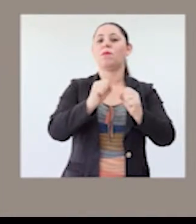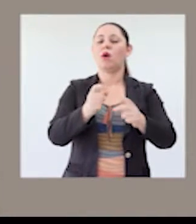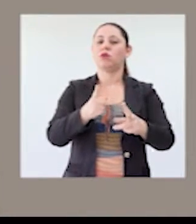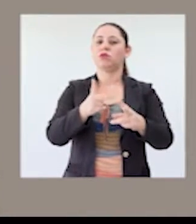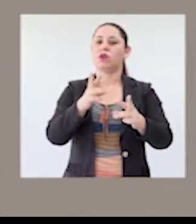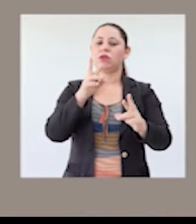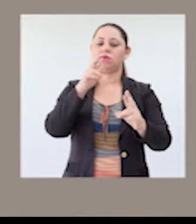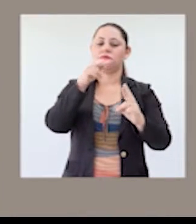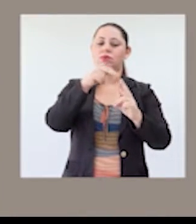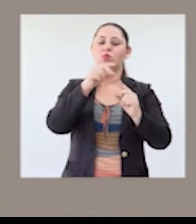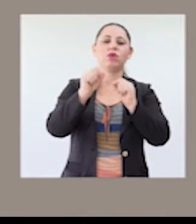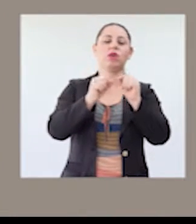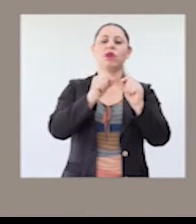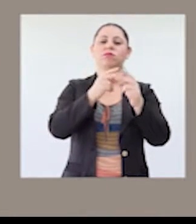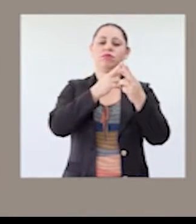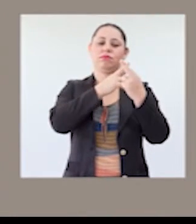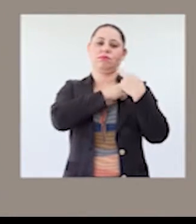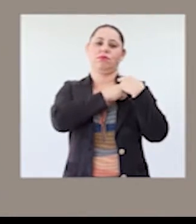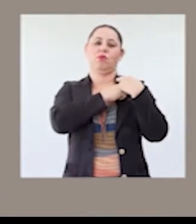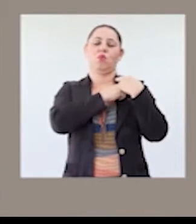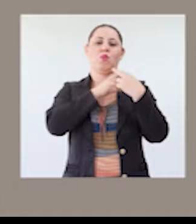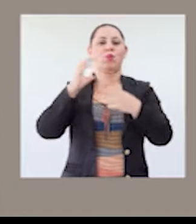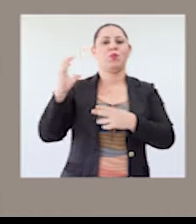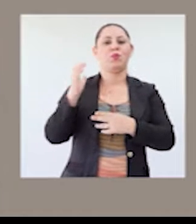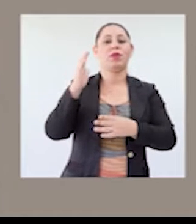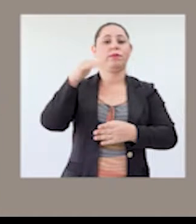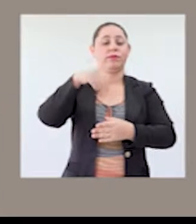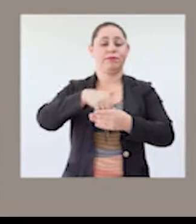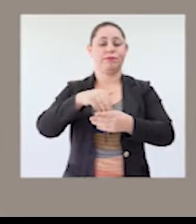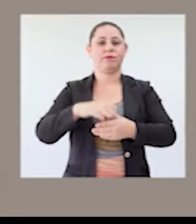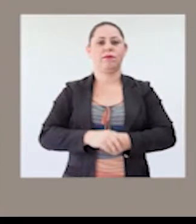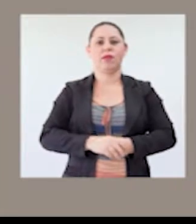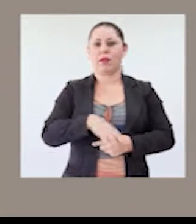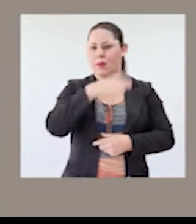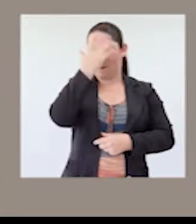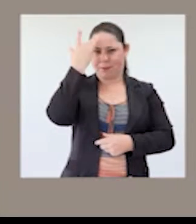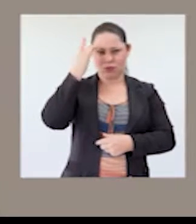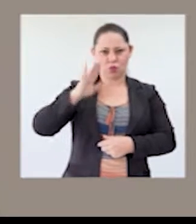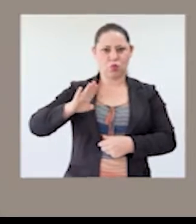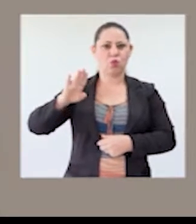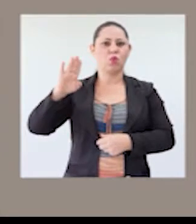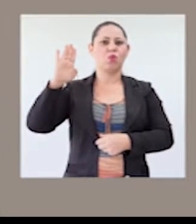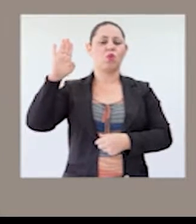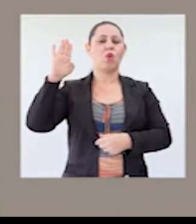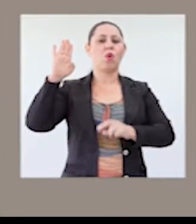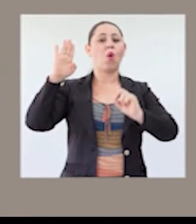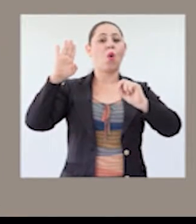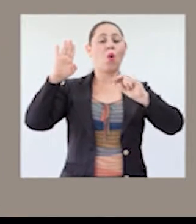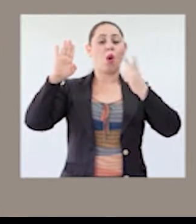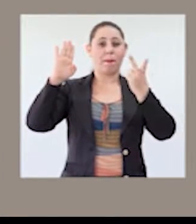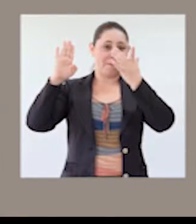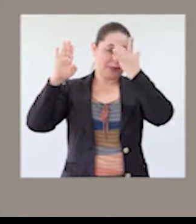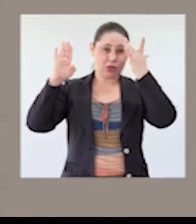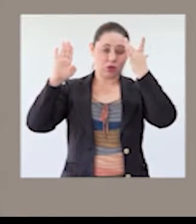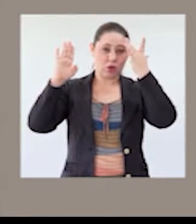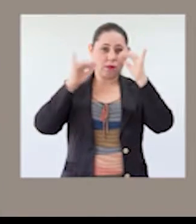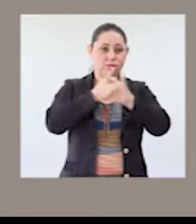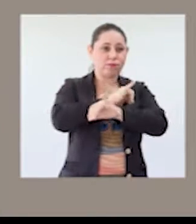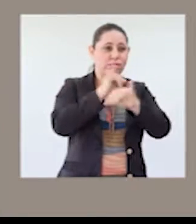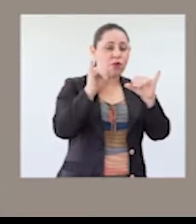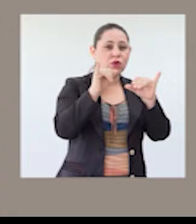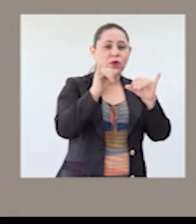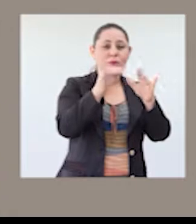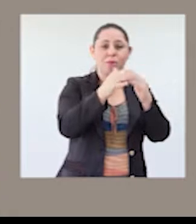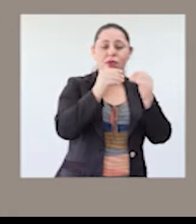responsabilizado por um crime eleitoral. Então, aquele candidato ou cabo eleitoral envolvido no